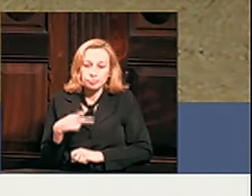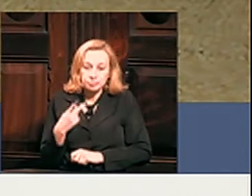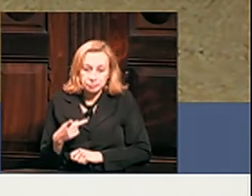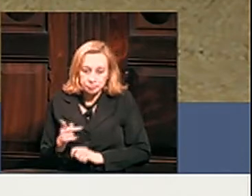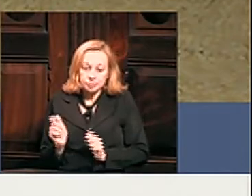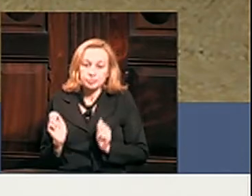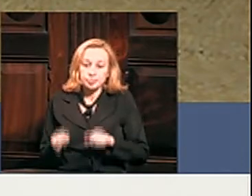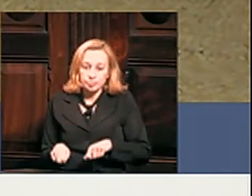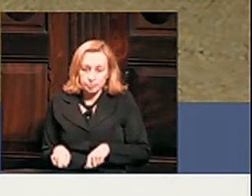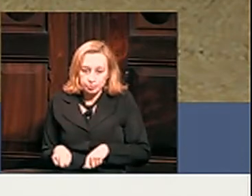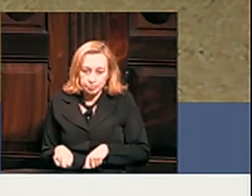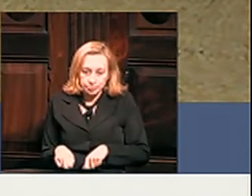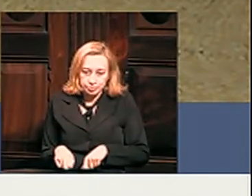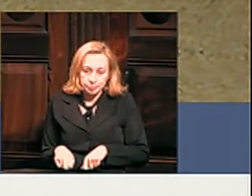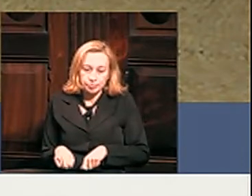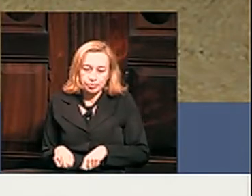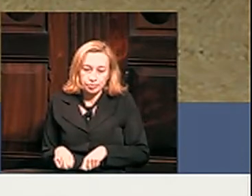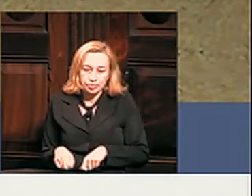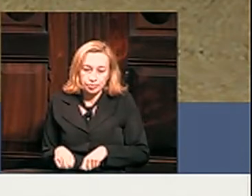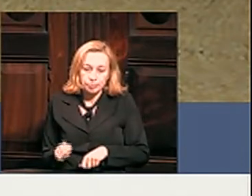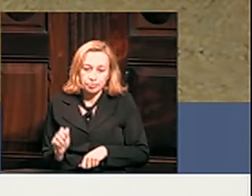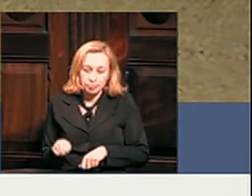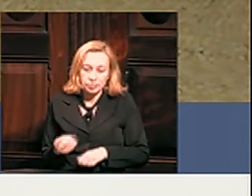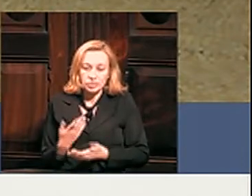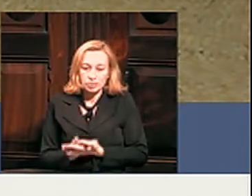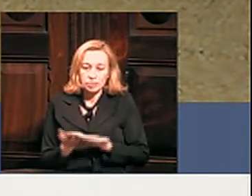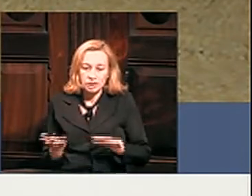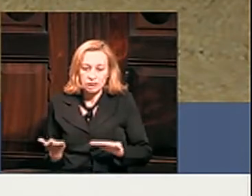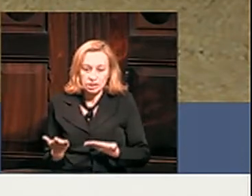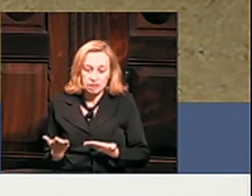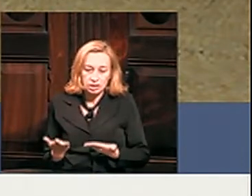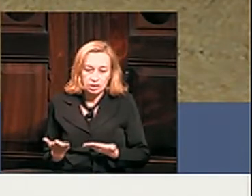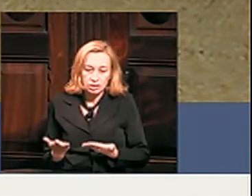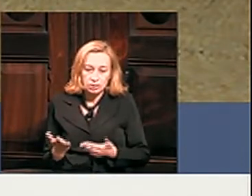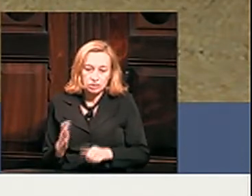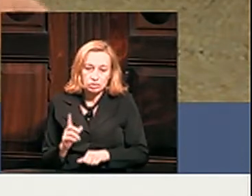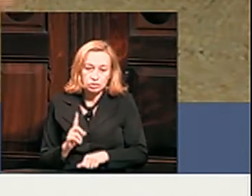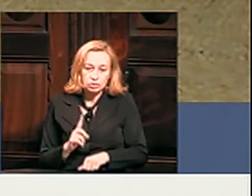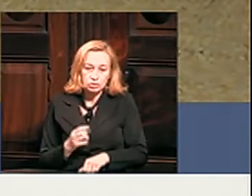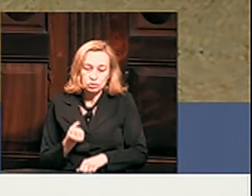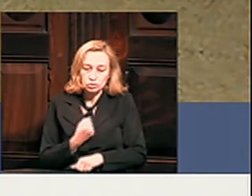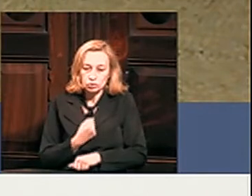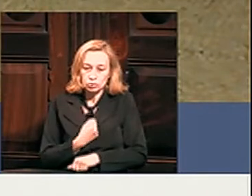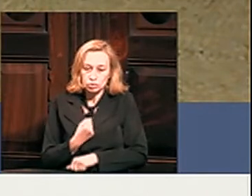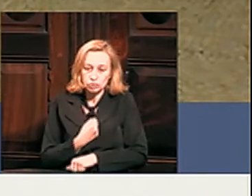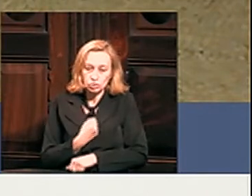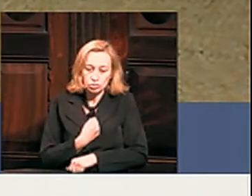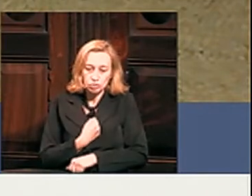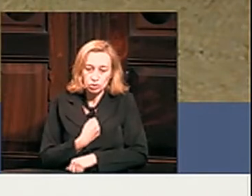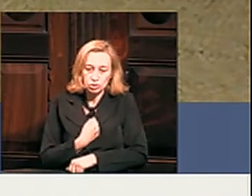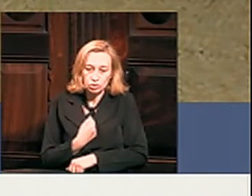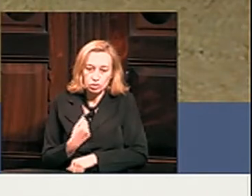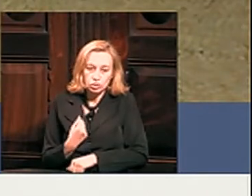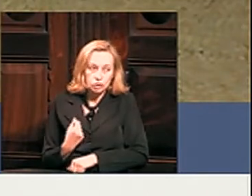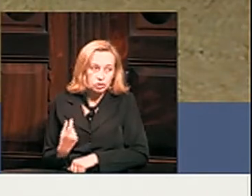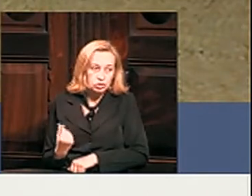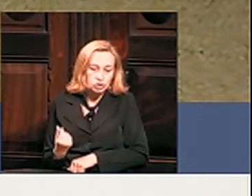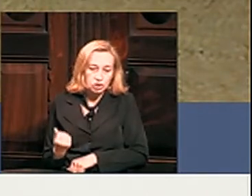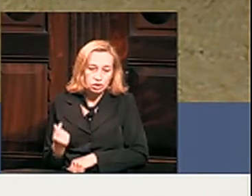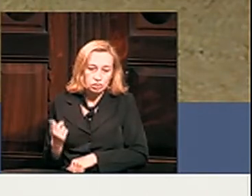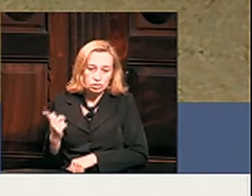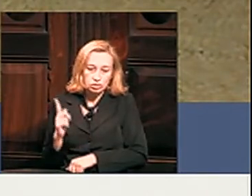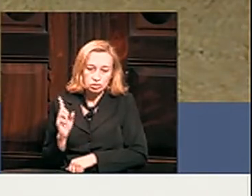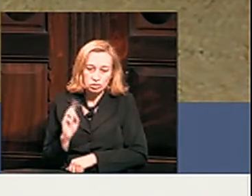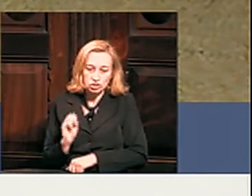de compensação dessas perdas através do aumento progressivo da arrecadação com o diesel, tendo em vista